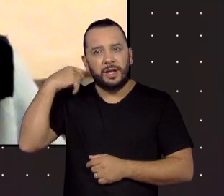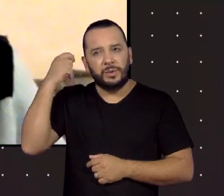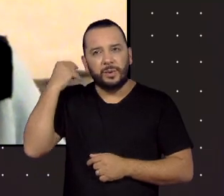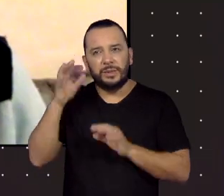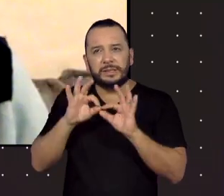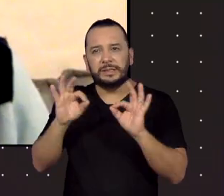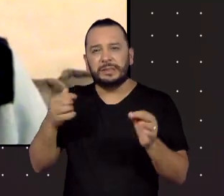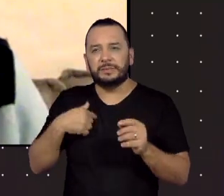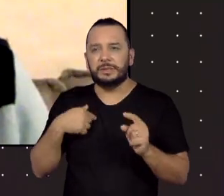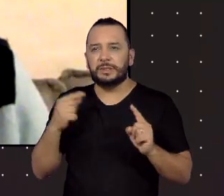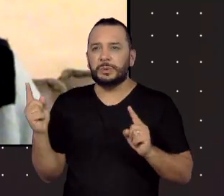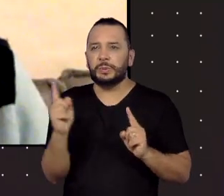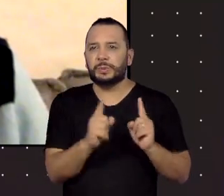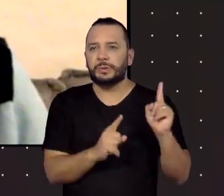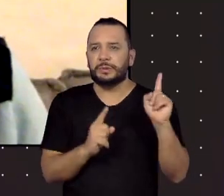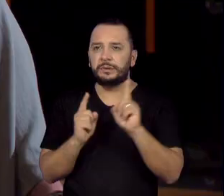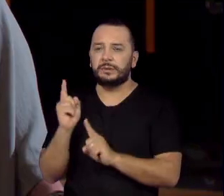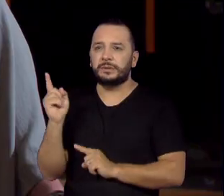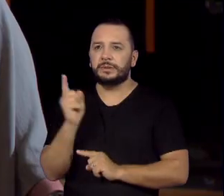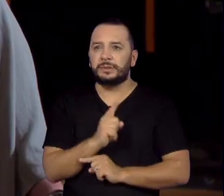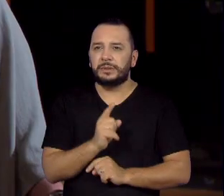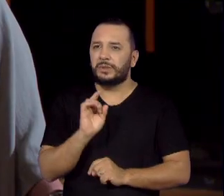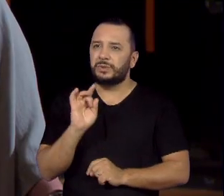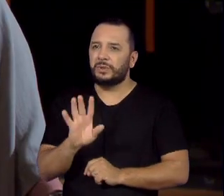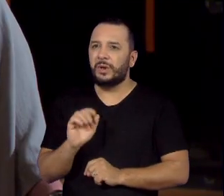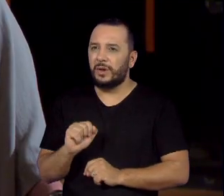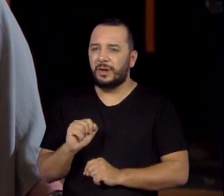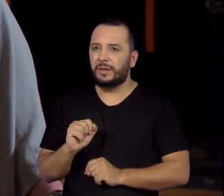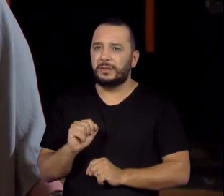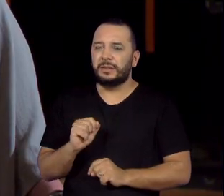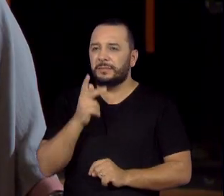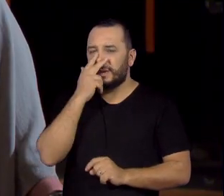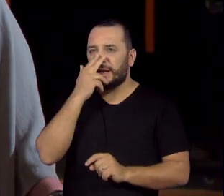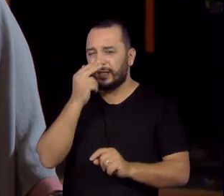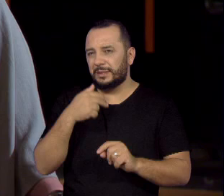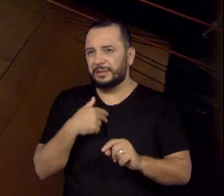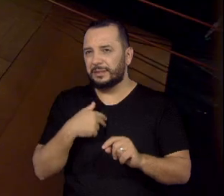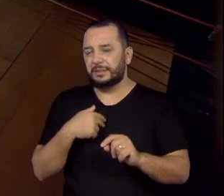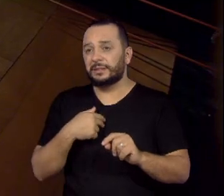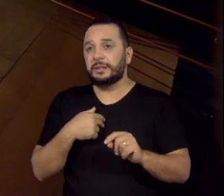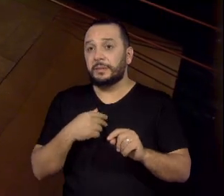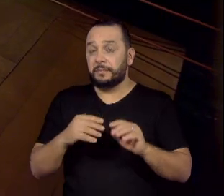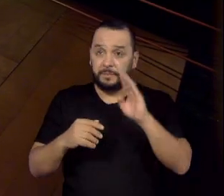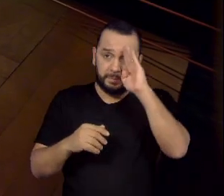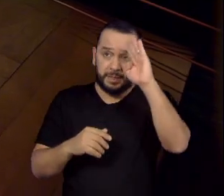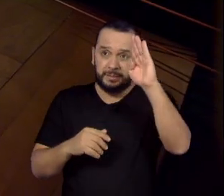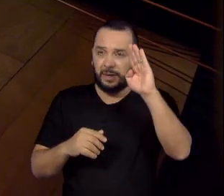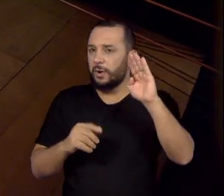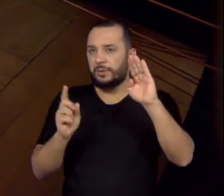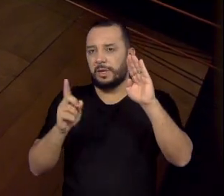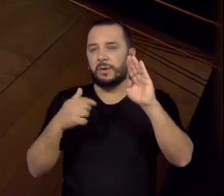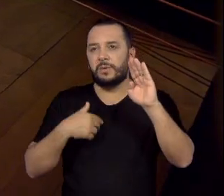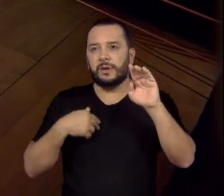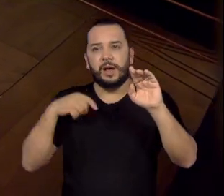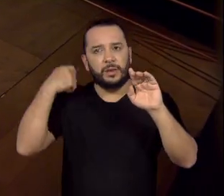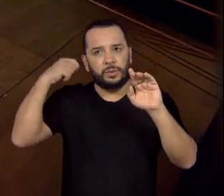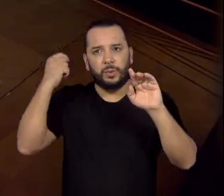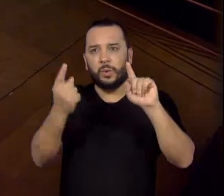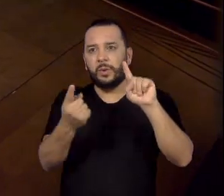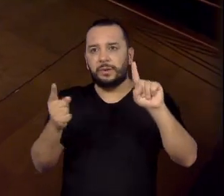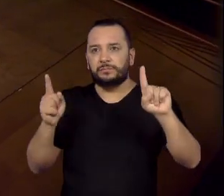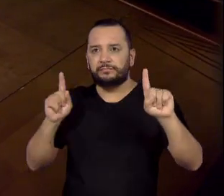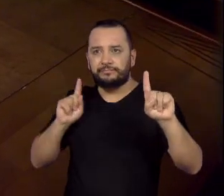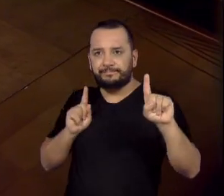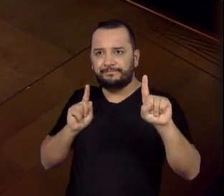aquele filme com a Julieta Massina, o primeiro filme colorido dele. Me disse, vai amanhã ao Café